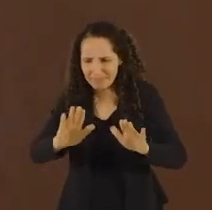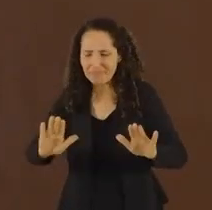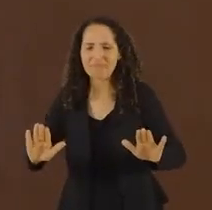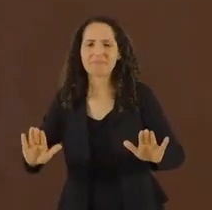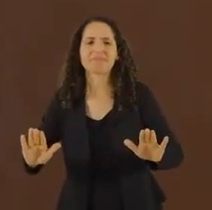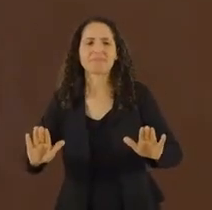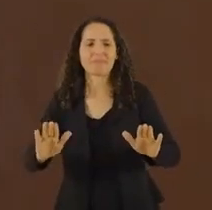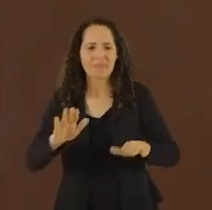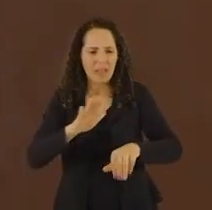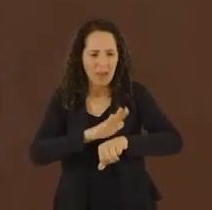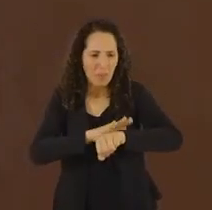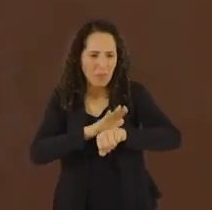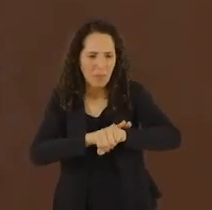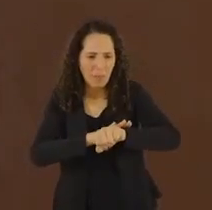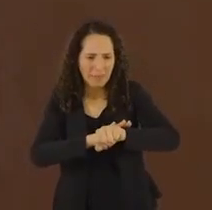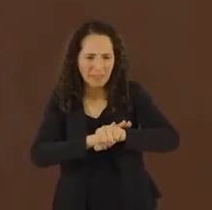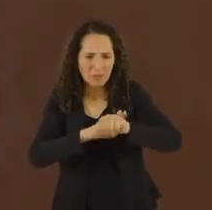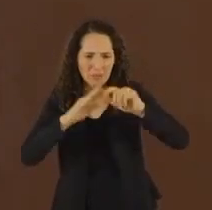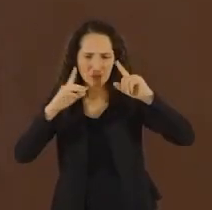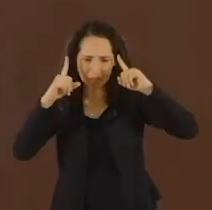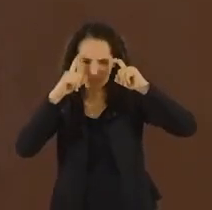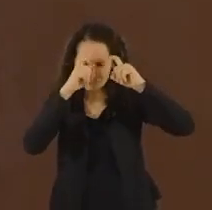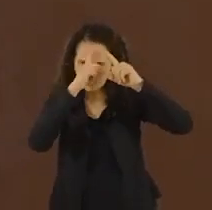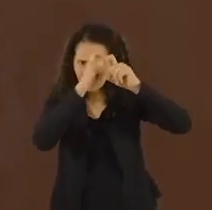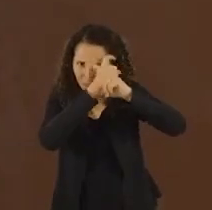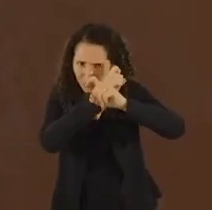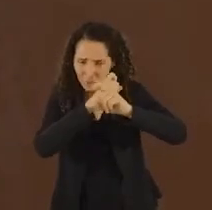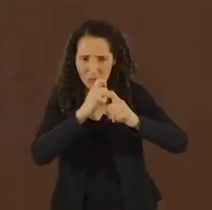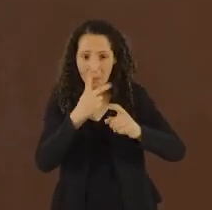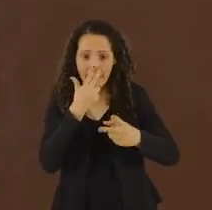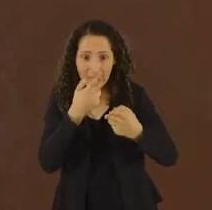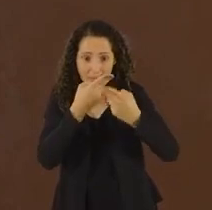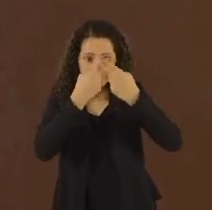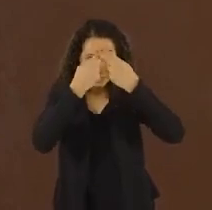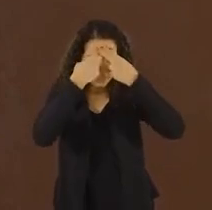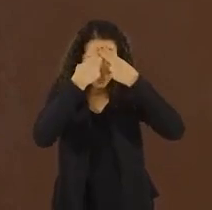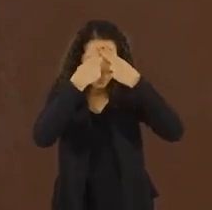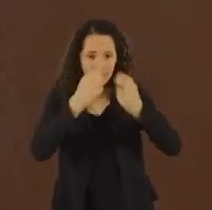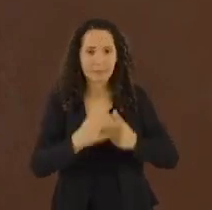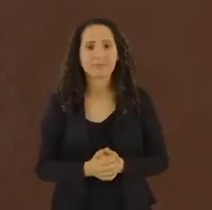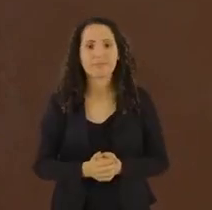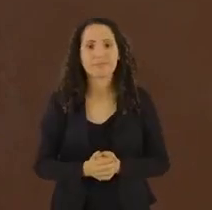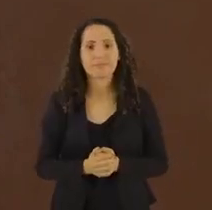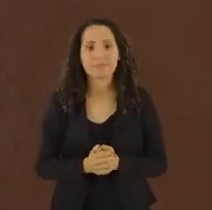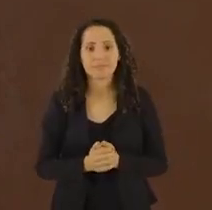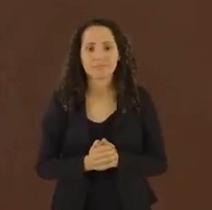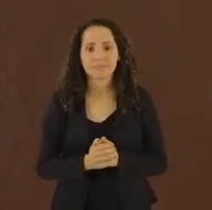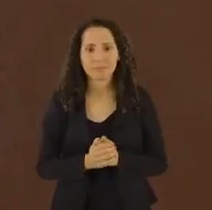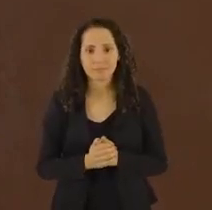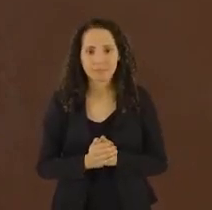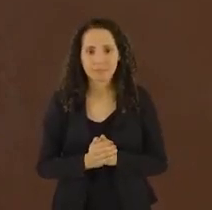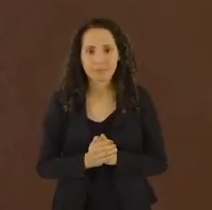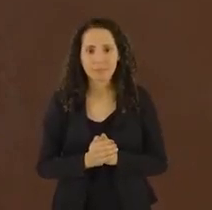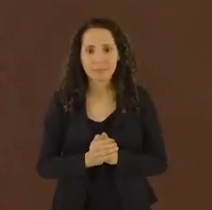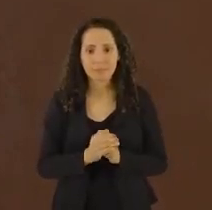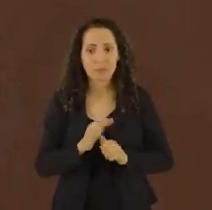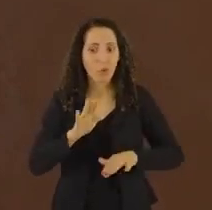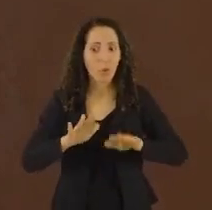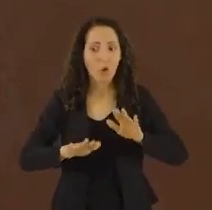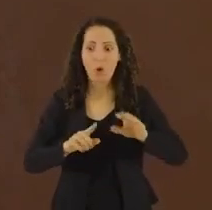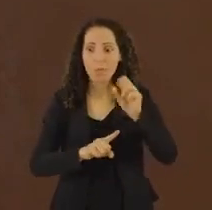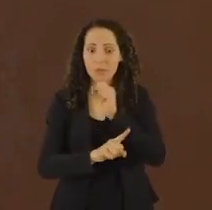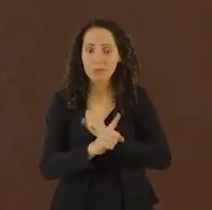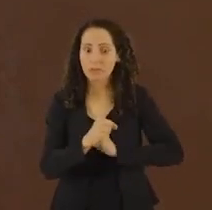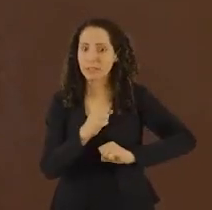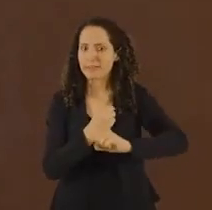e isso é percebido como um Chrome como esse trauma vai atuar na no inconsciente coletivo